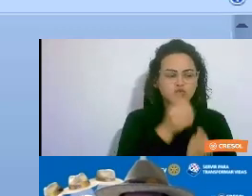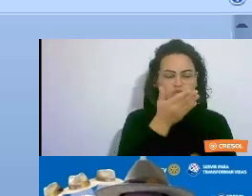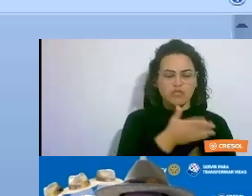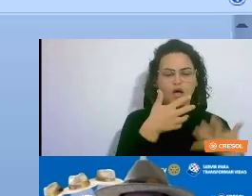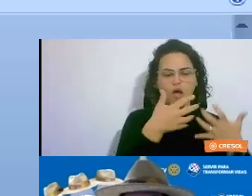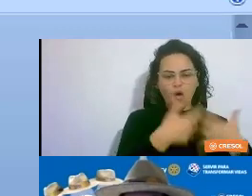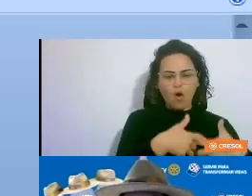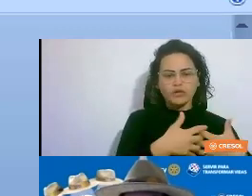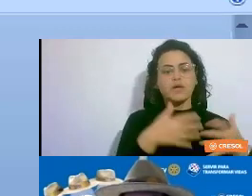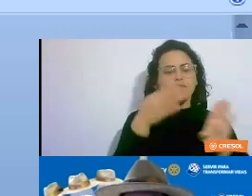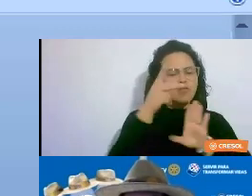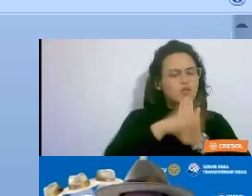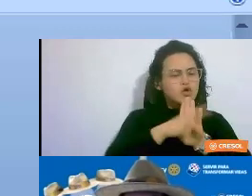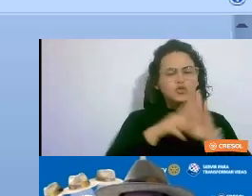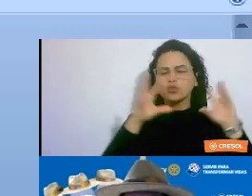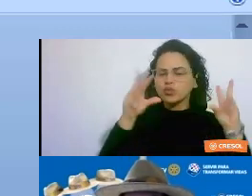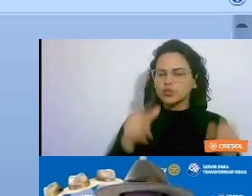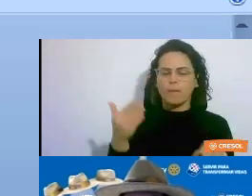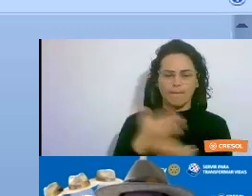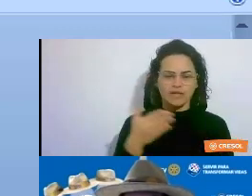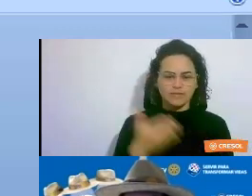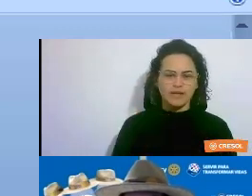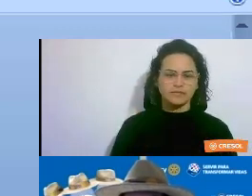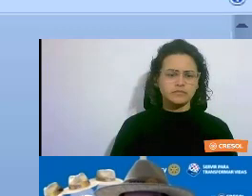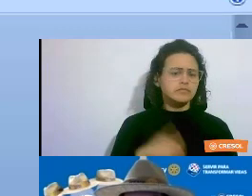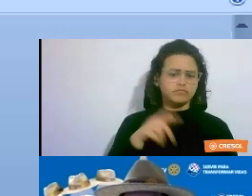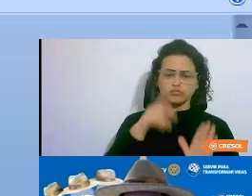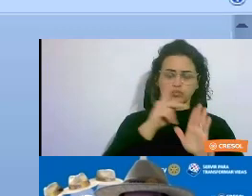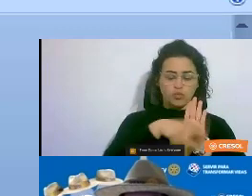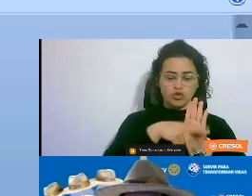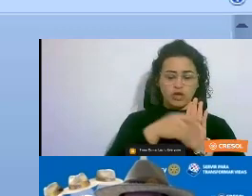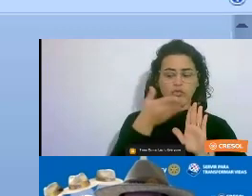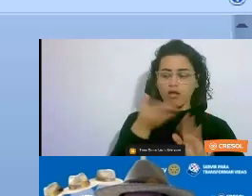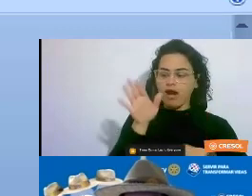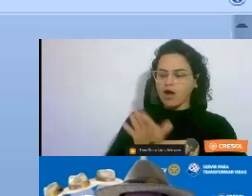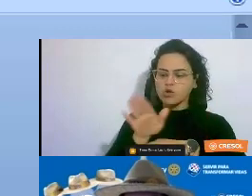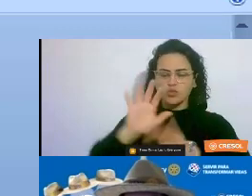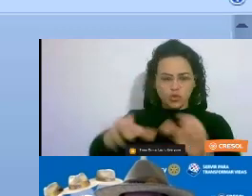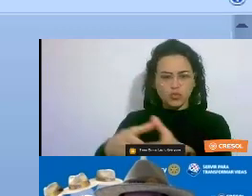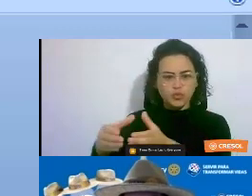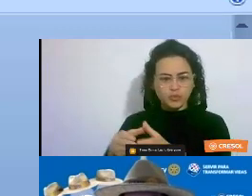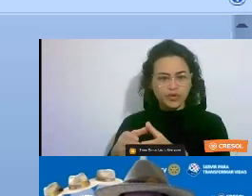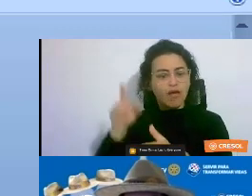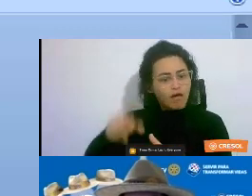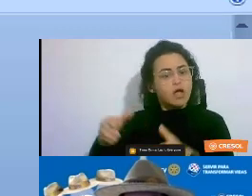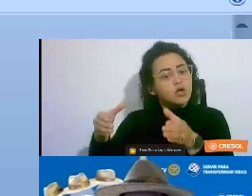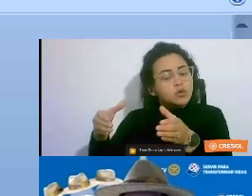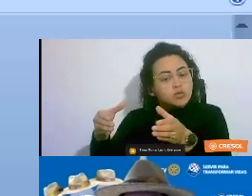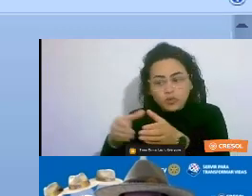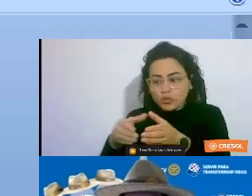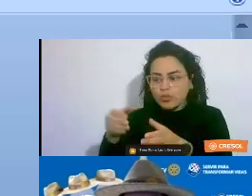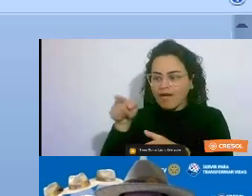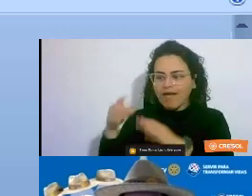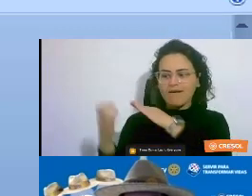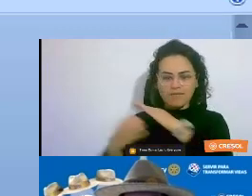Né? Então, e quais são esses projetos? São os projetos que atendem a comunidade, aonde a empresa está, aonde o clube está. Então,